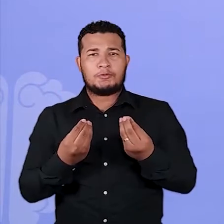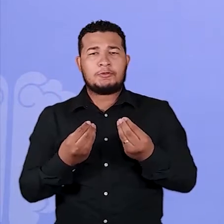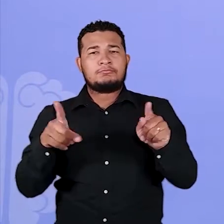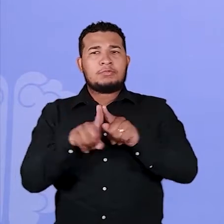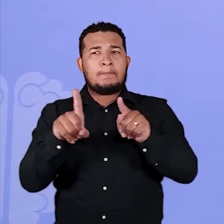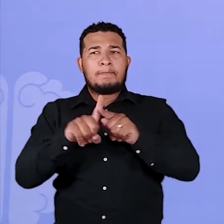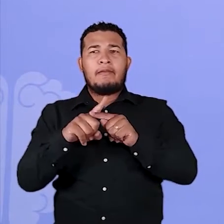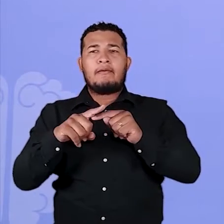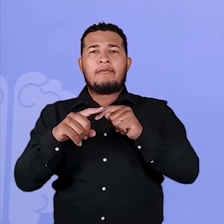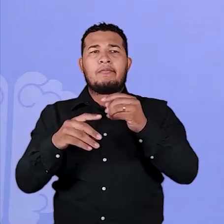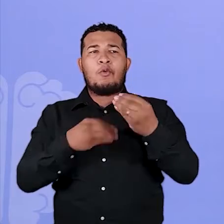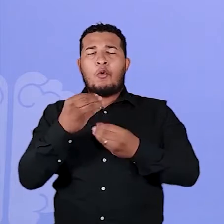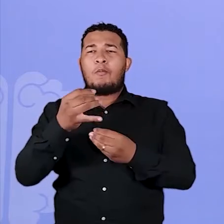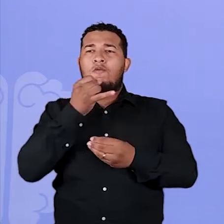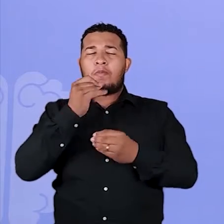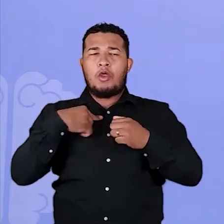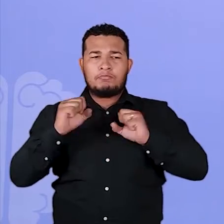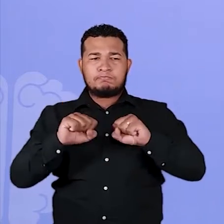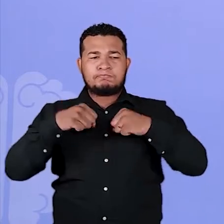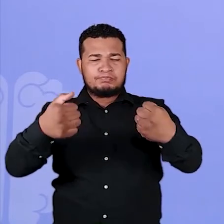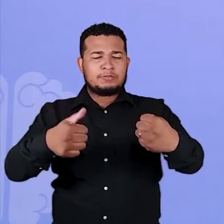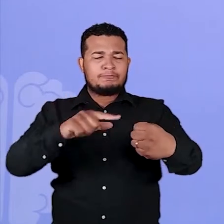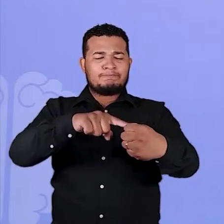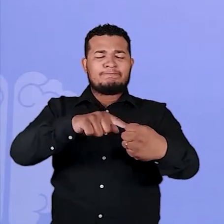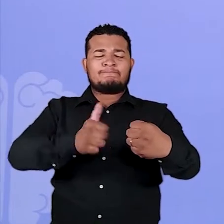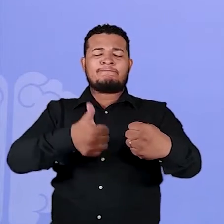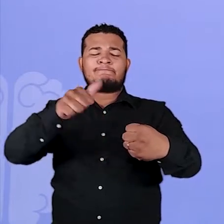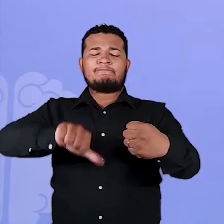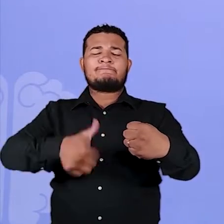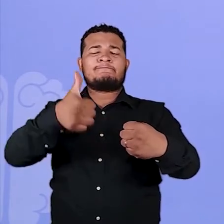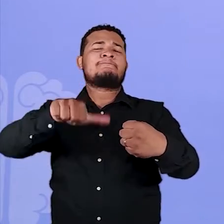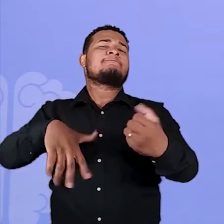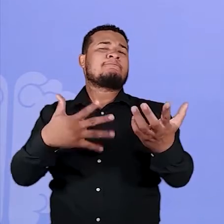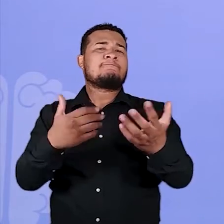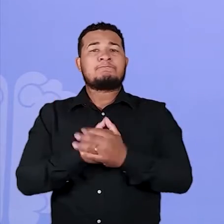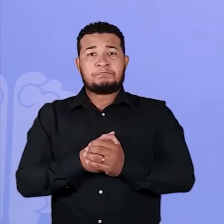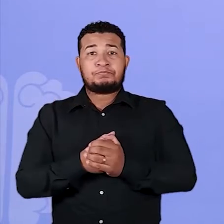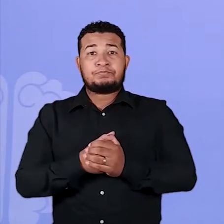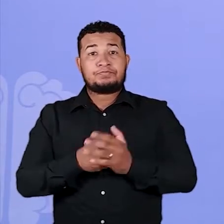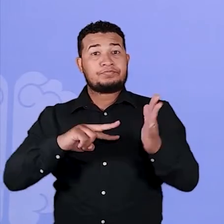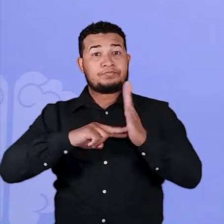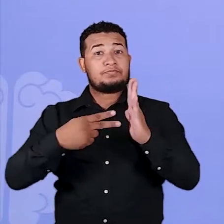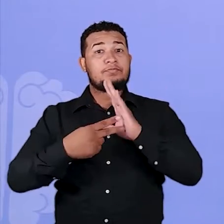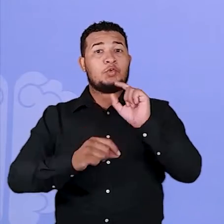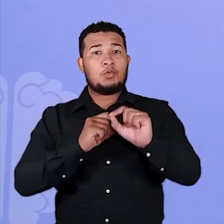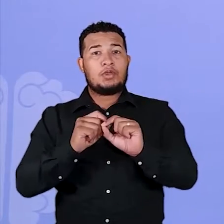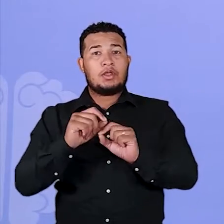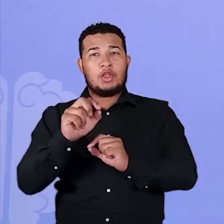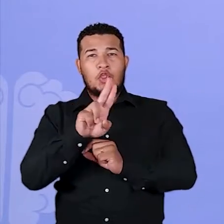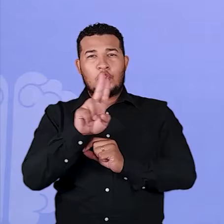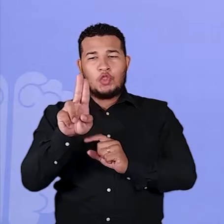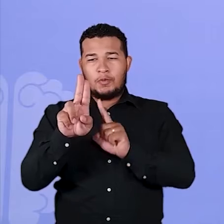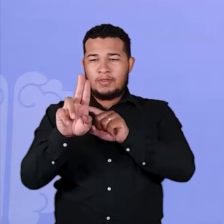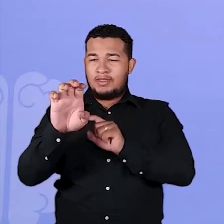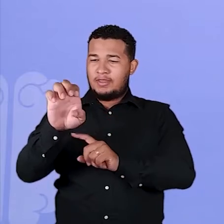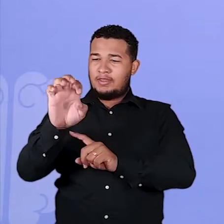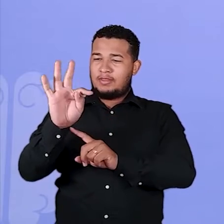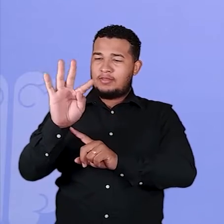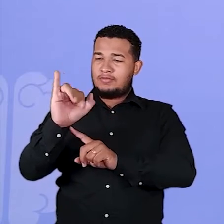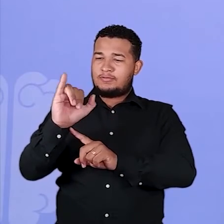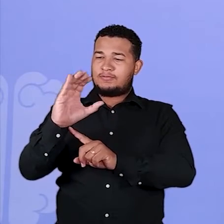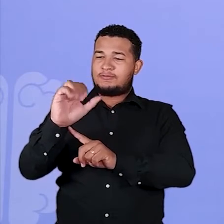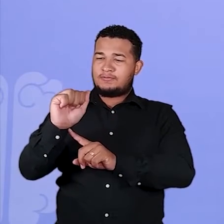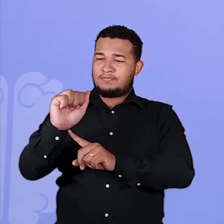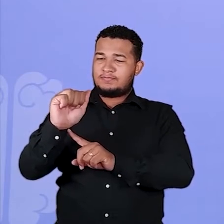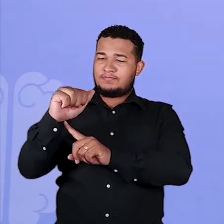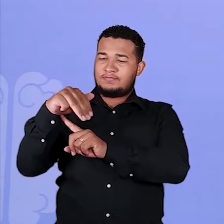seres humanos, avaliamos as nossas ações. Isso quer dizer que, nesse nomezinho, ética